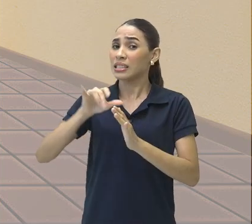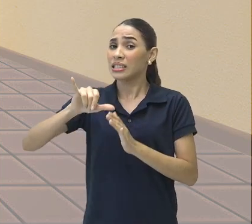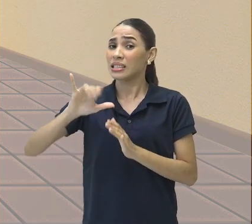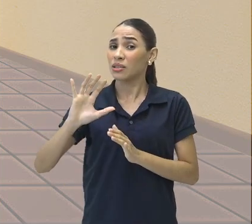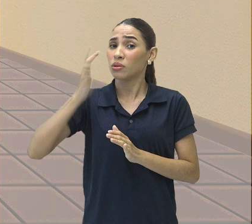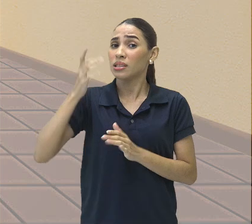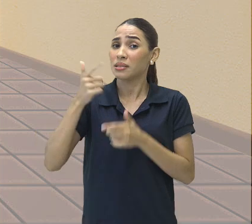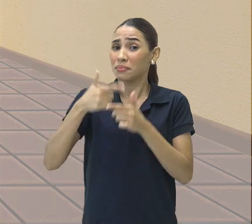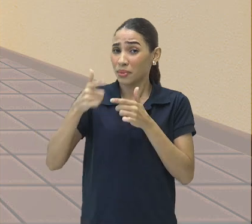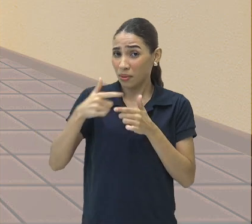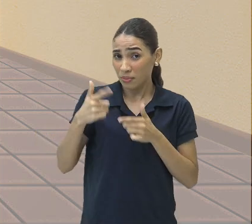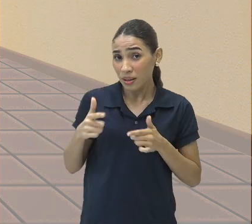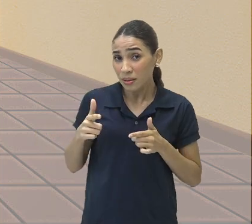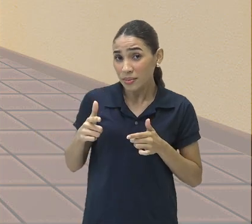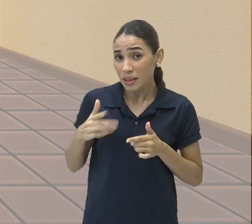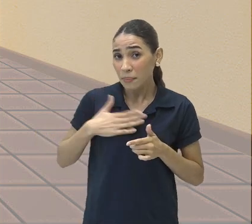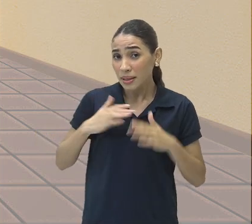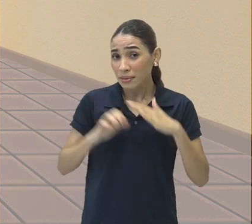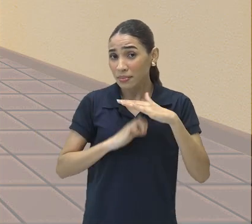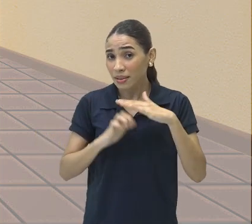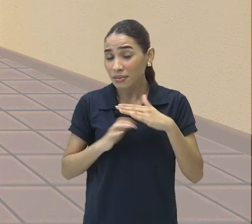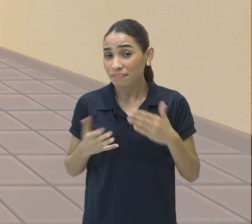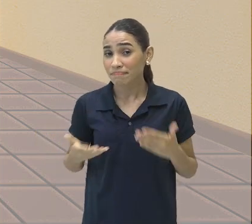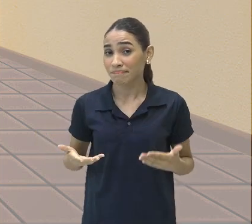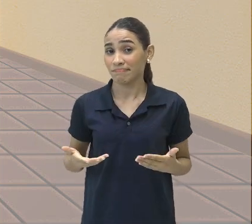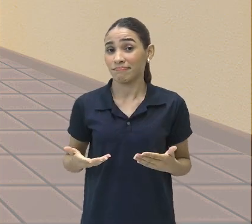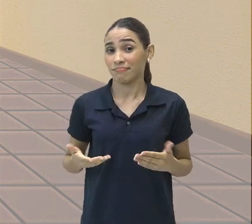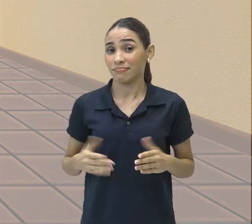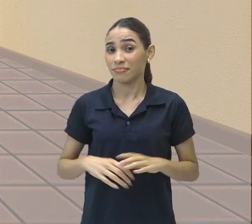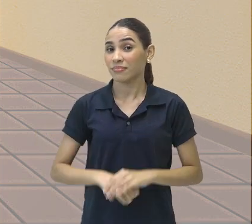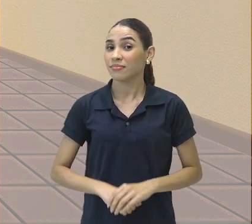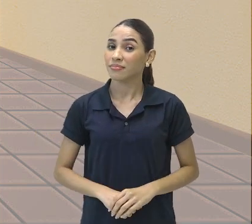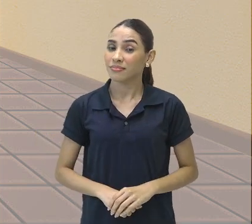acontecer algum problema desses aí na minha empresa, hein?